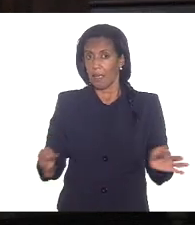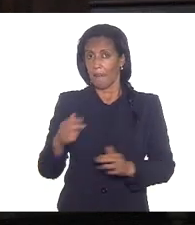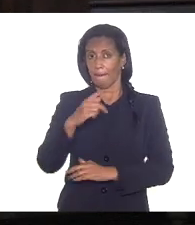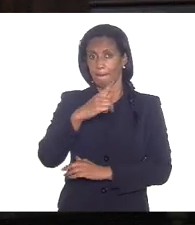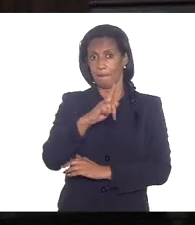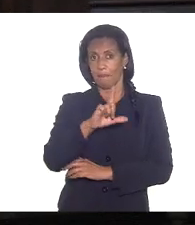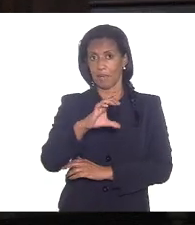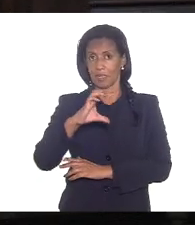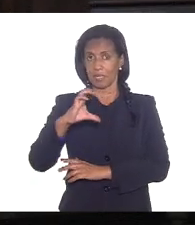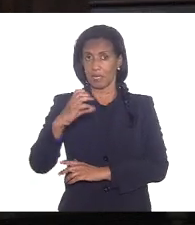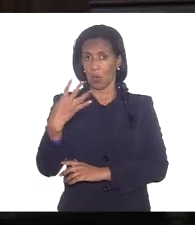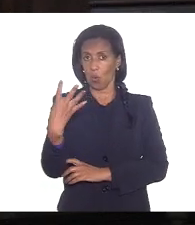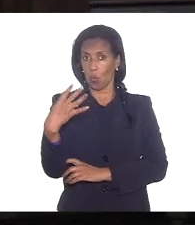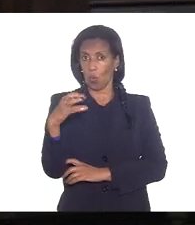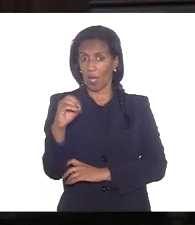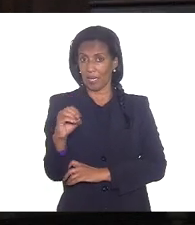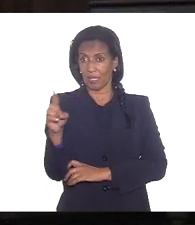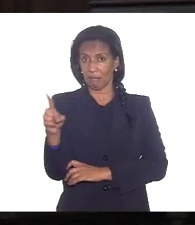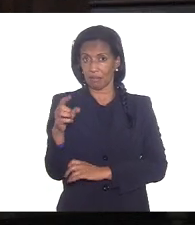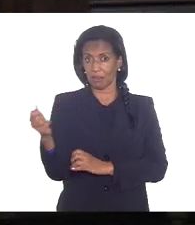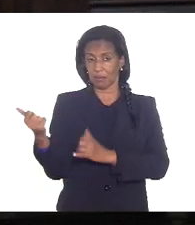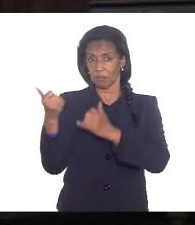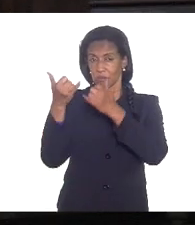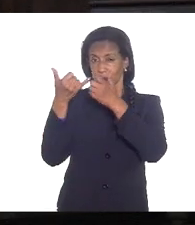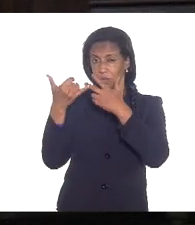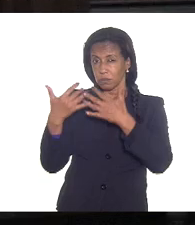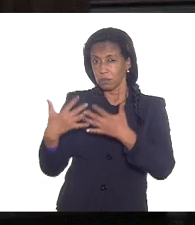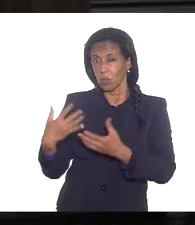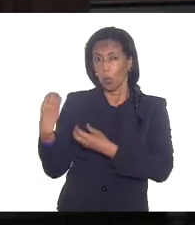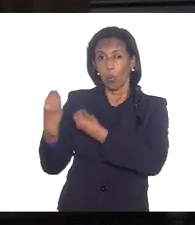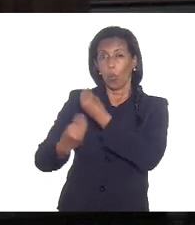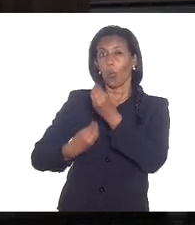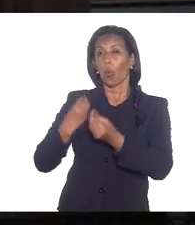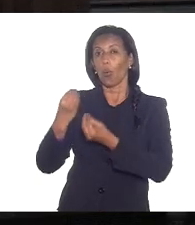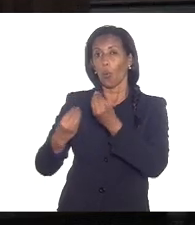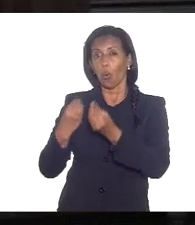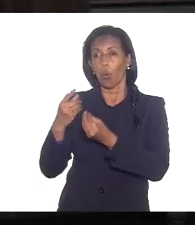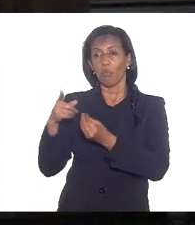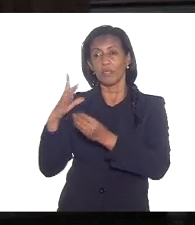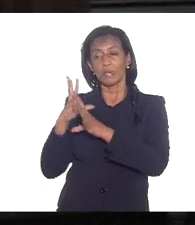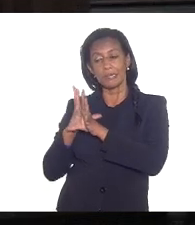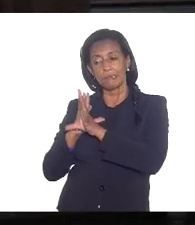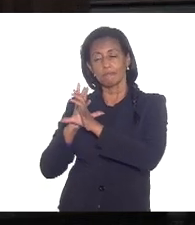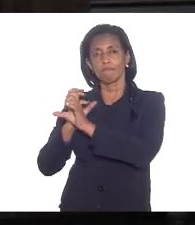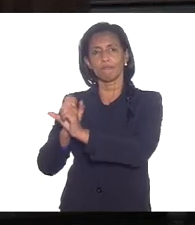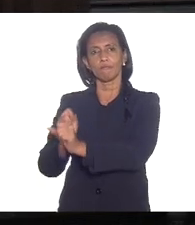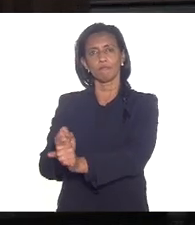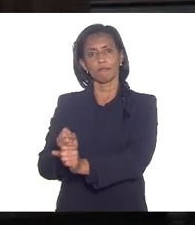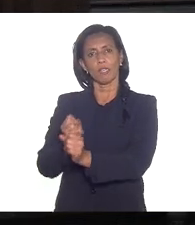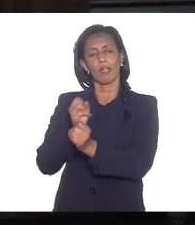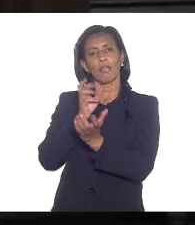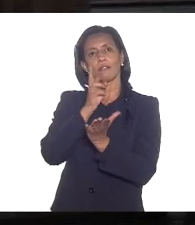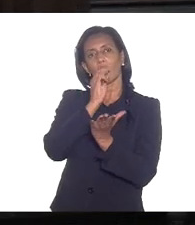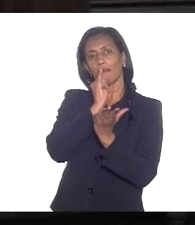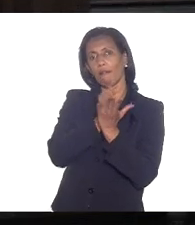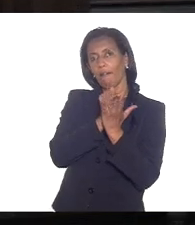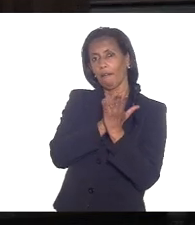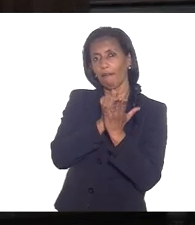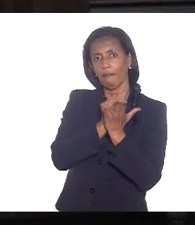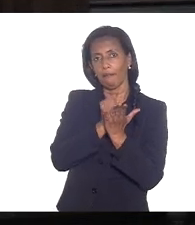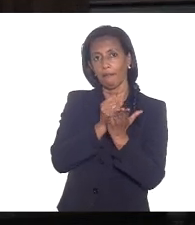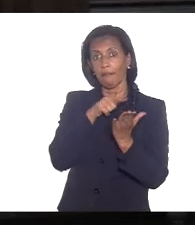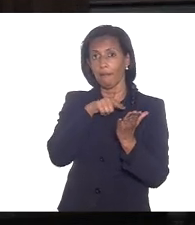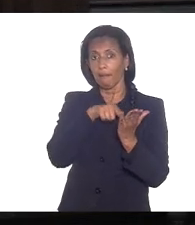40 disciplina de como vão ser contabilizado essas receitas que